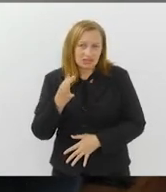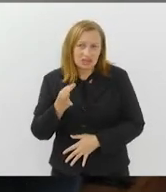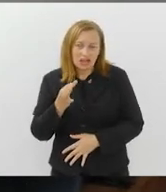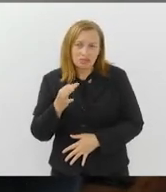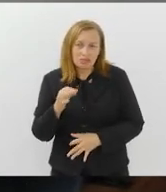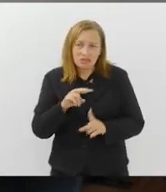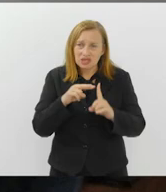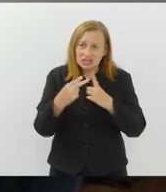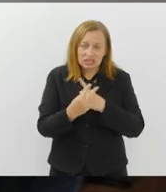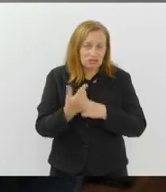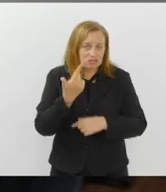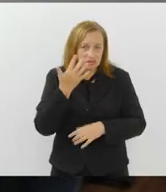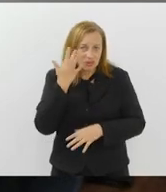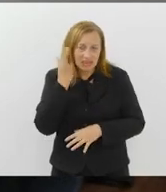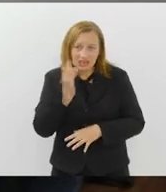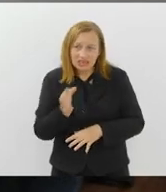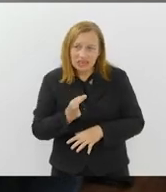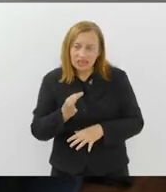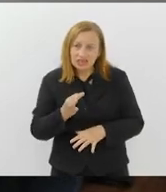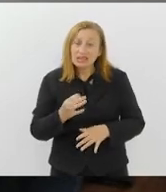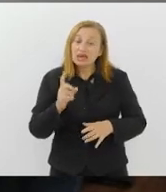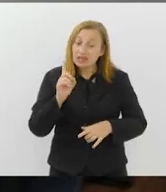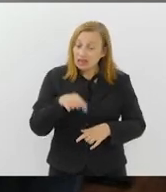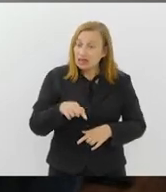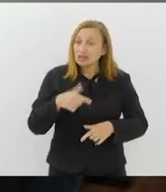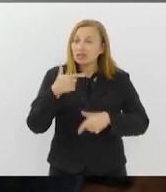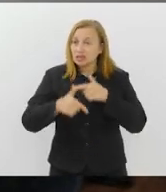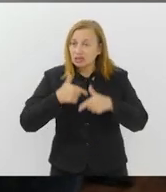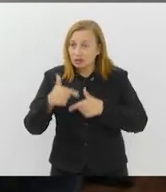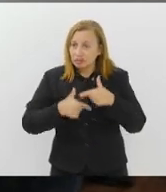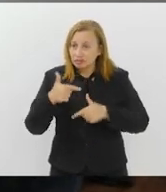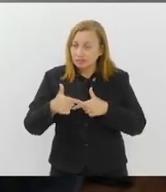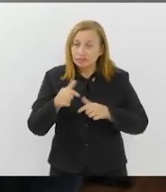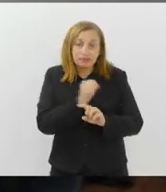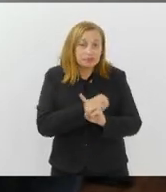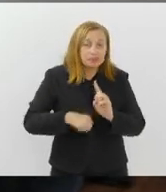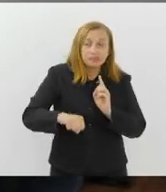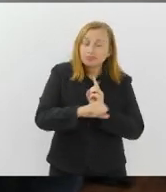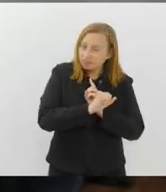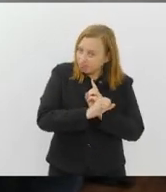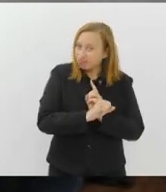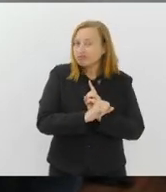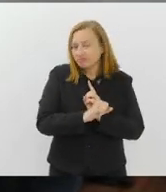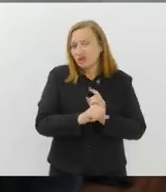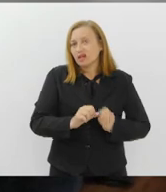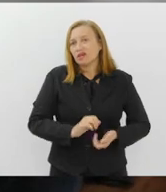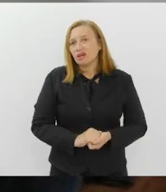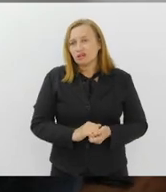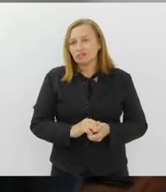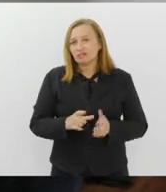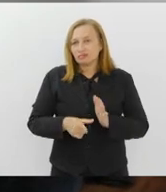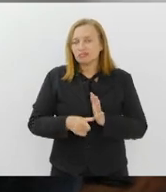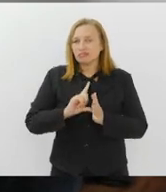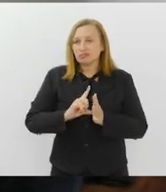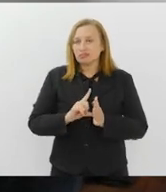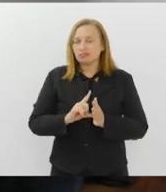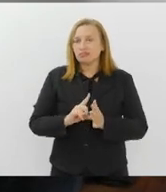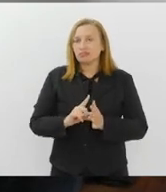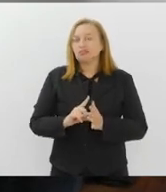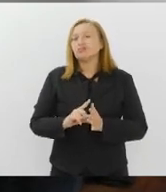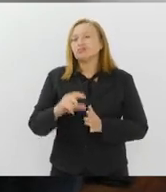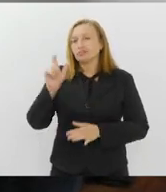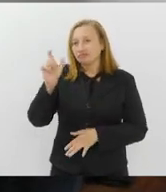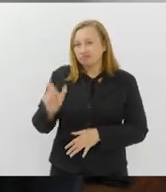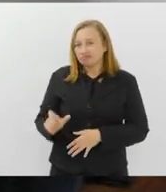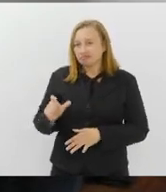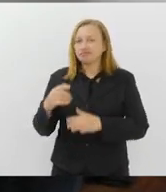esse é um trabalho de cunho primeiramente social, de cunho primeiramente social, antes de ser empresarial, né? E